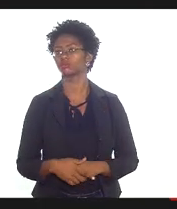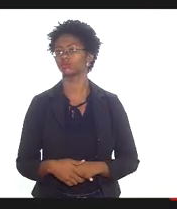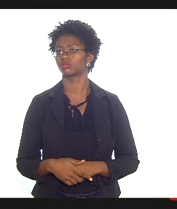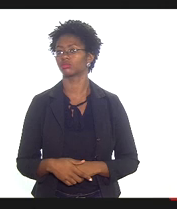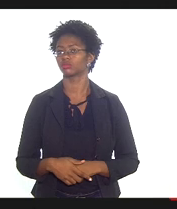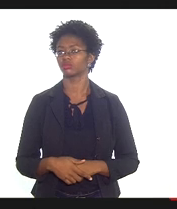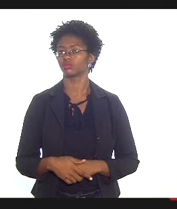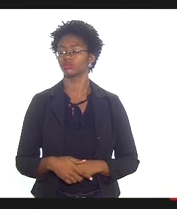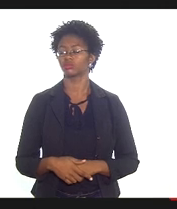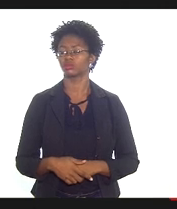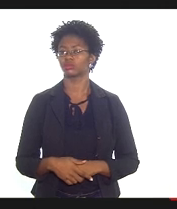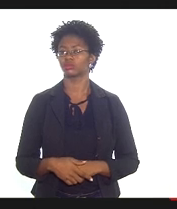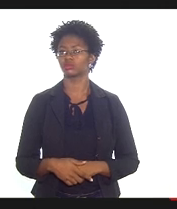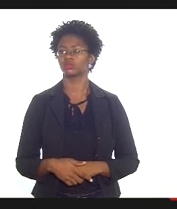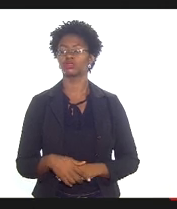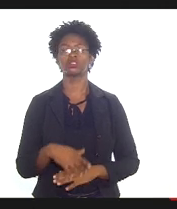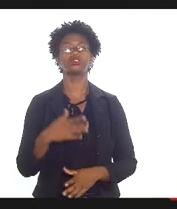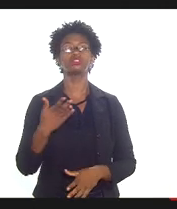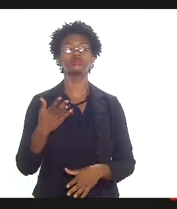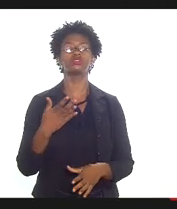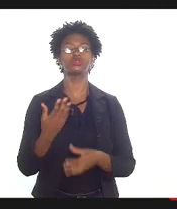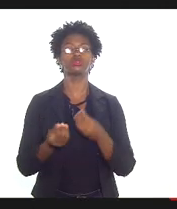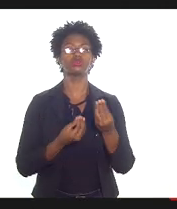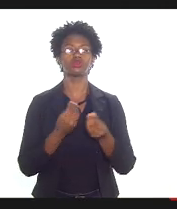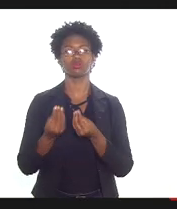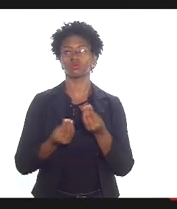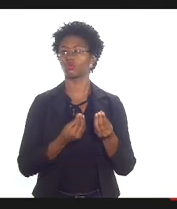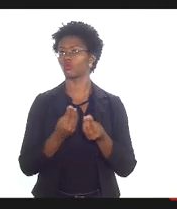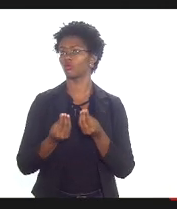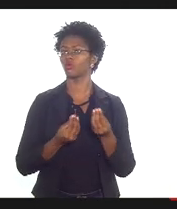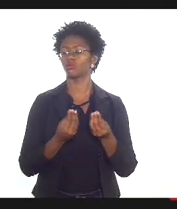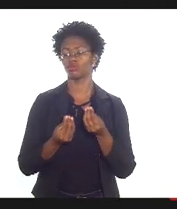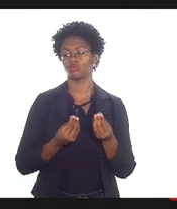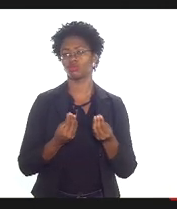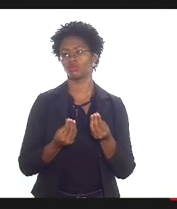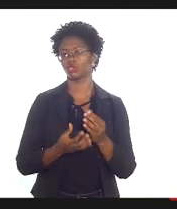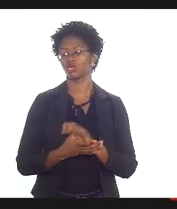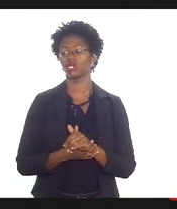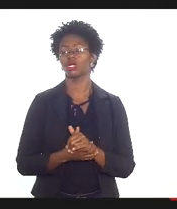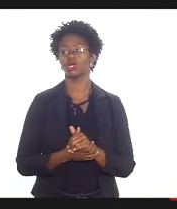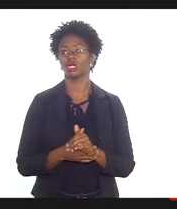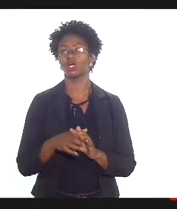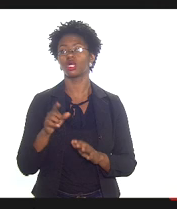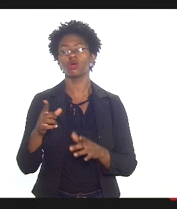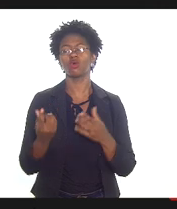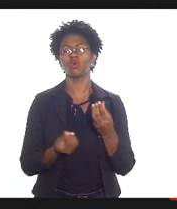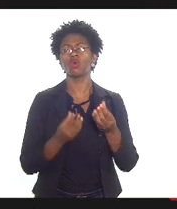de informações ao Estado do Rio de Janeiro. Onde estão essas informações?